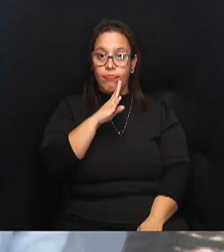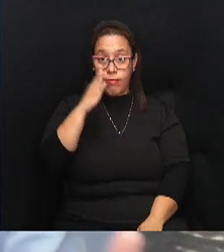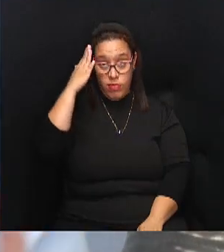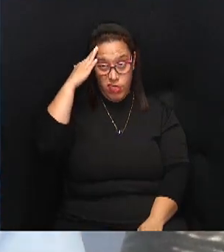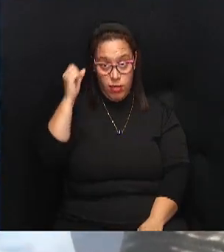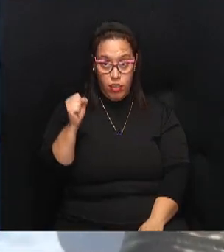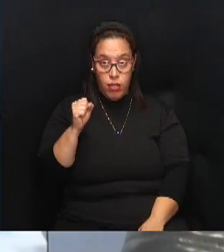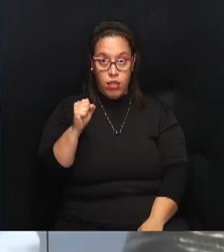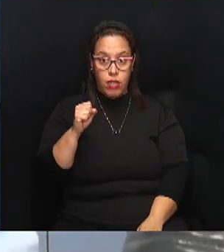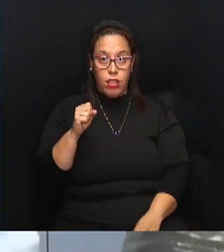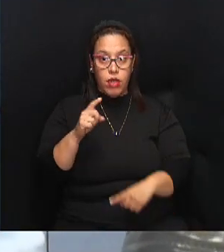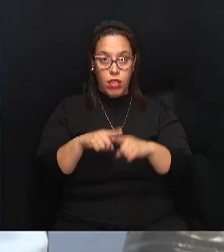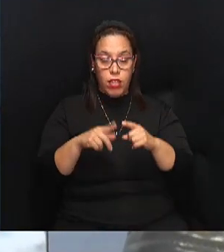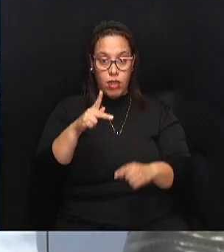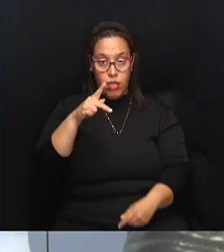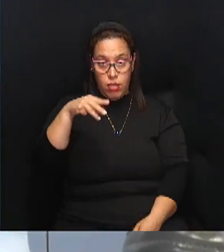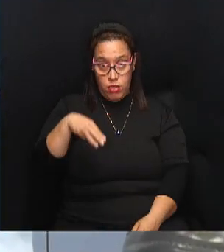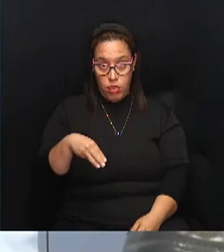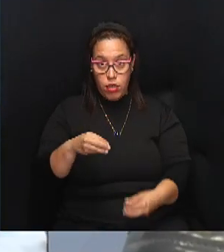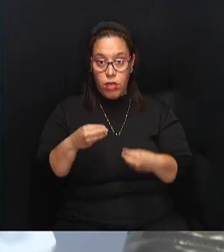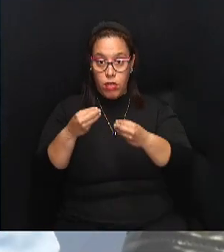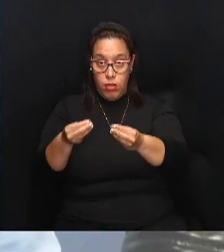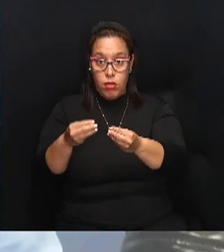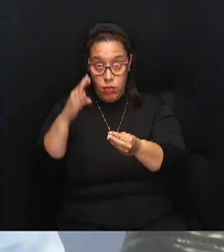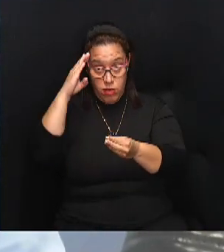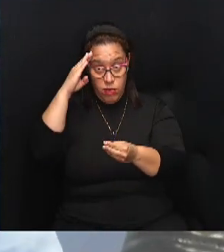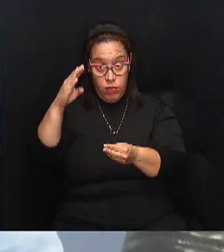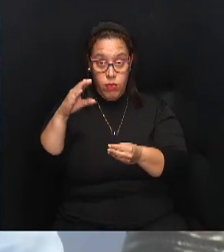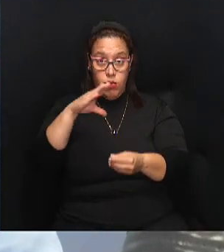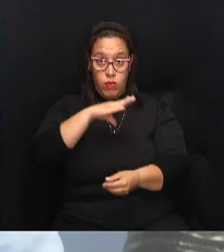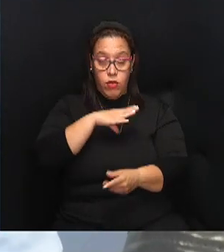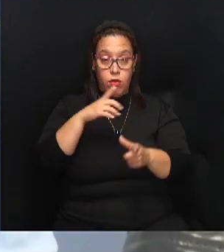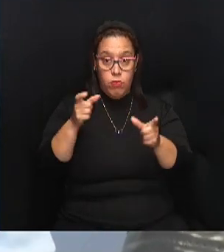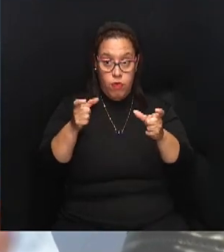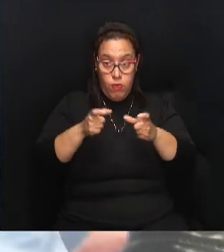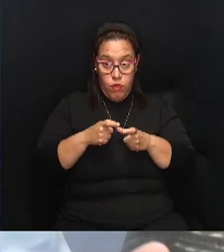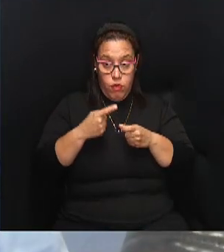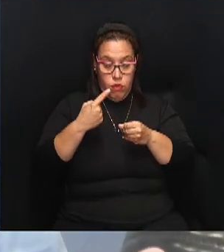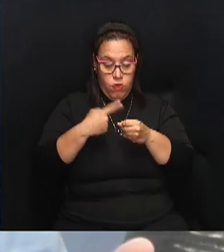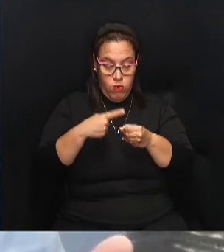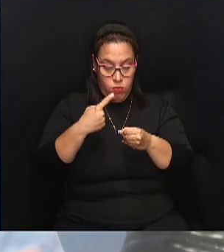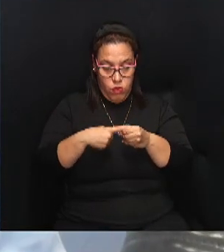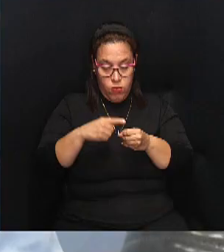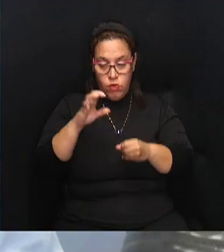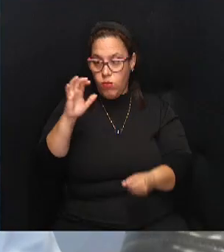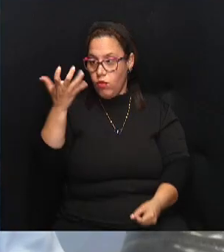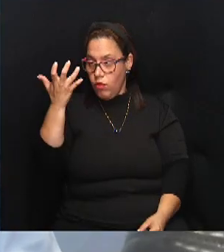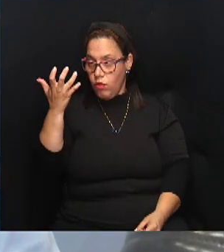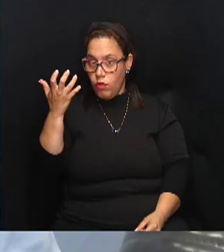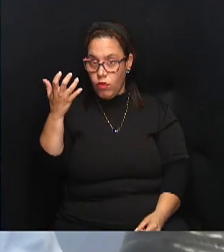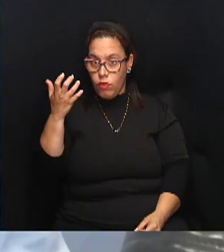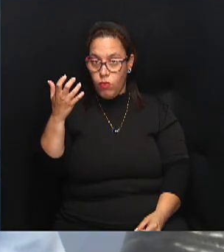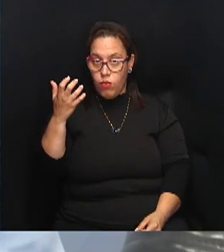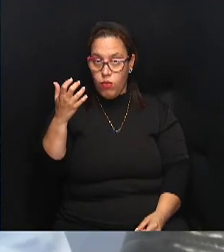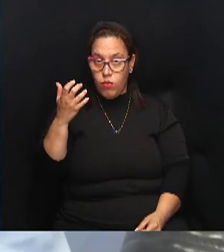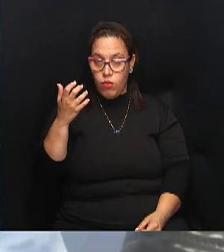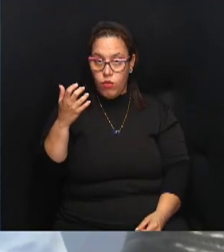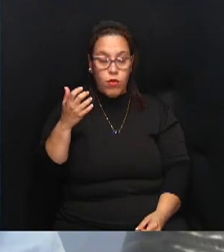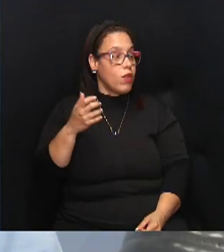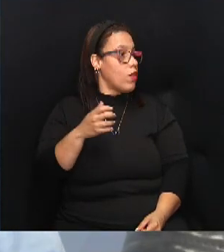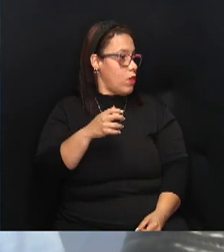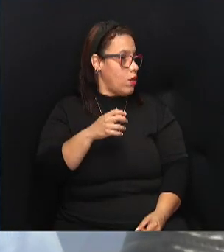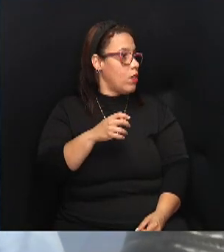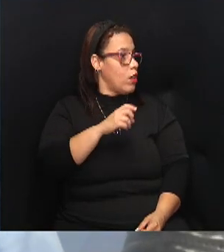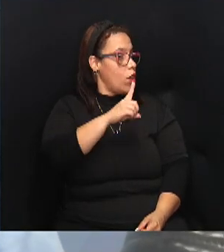um produto que a PM oferece, né? Principalmente nos municípios menores. Isso acontece muito. Em Diadema, nós fizemos em Diadema,